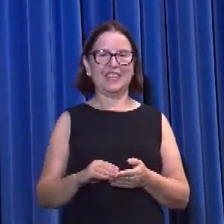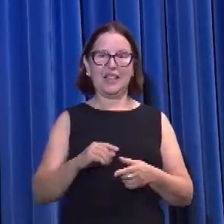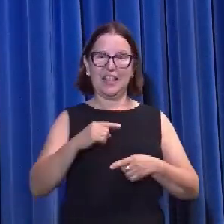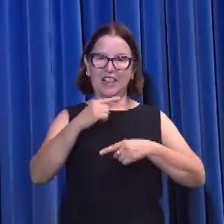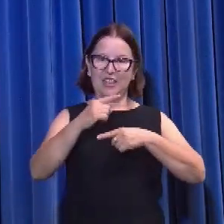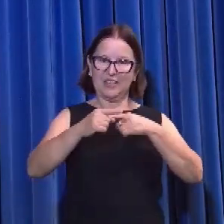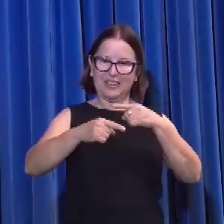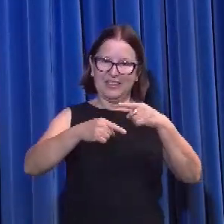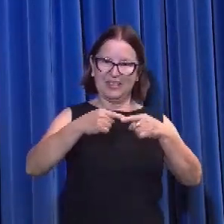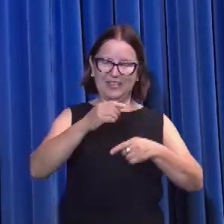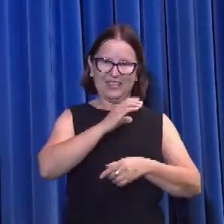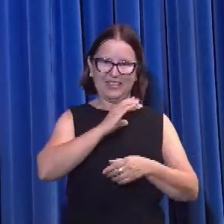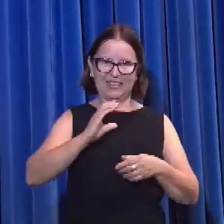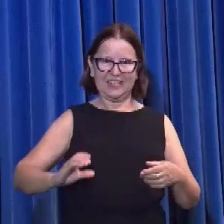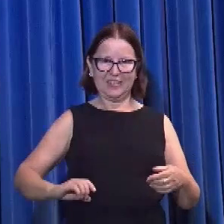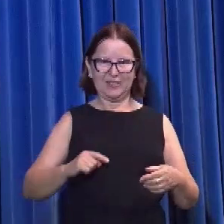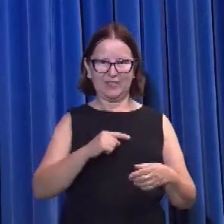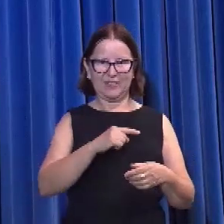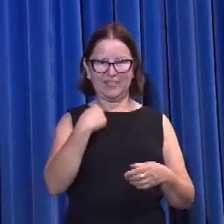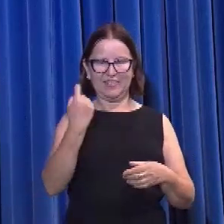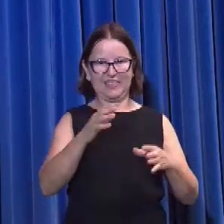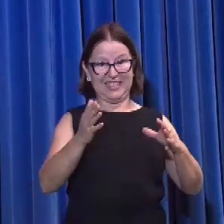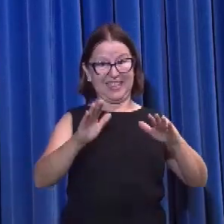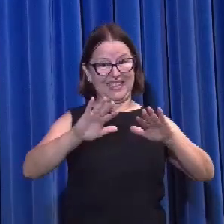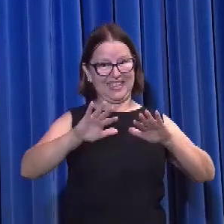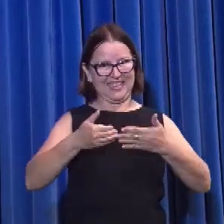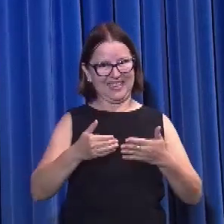Depois Cristo nos atrai a Ele.